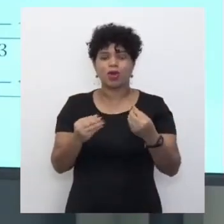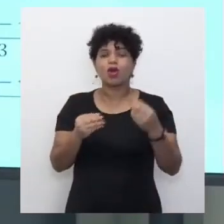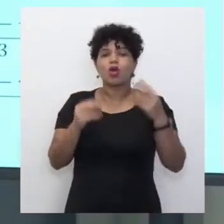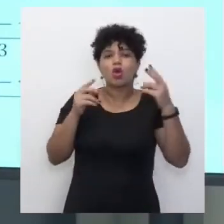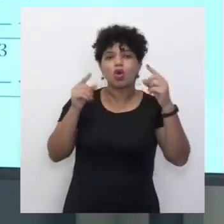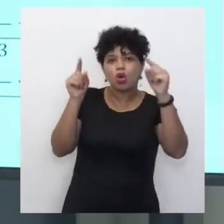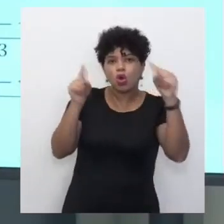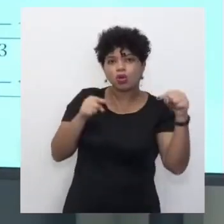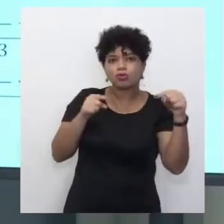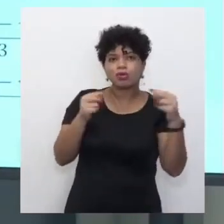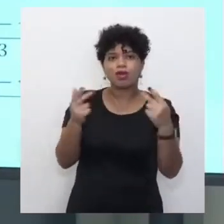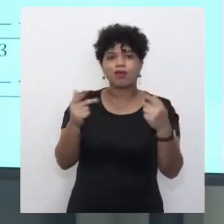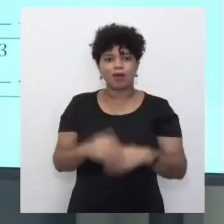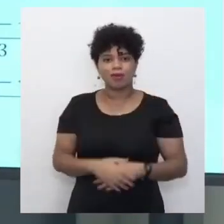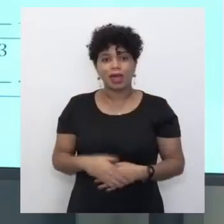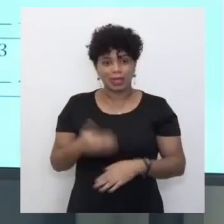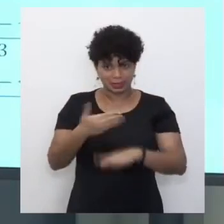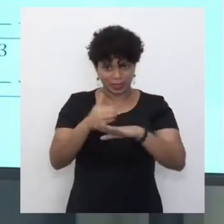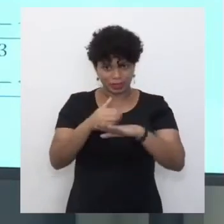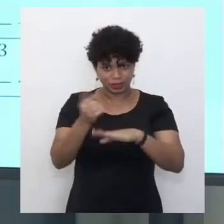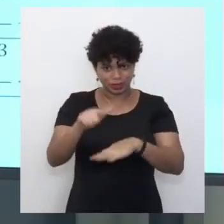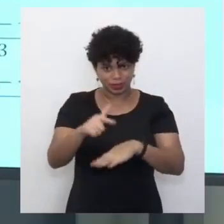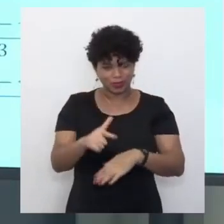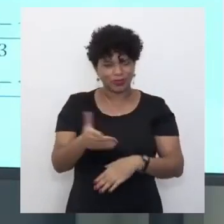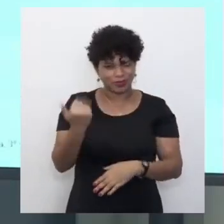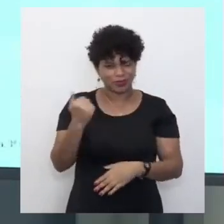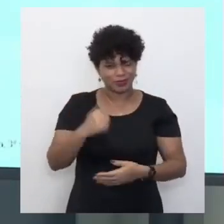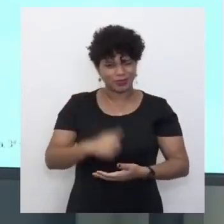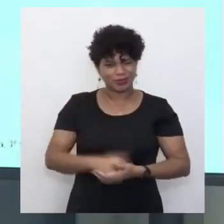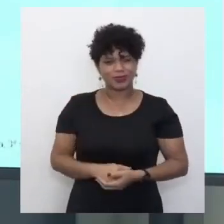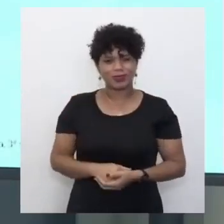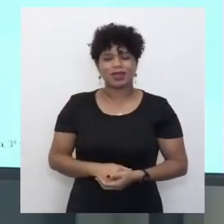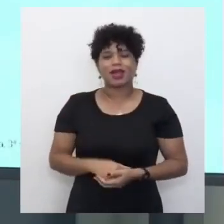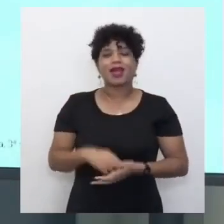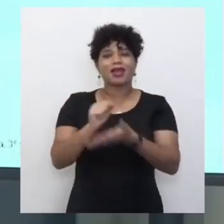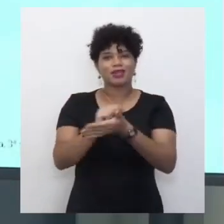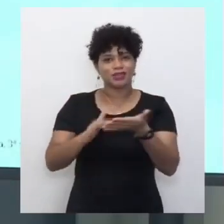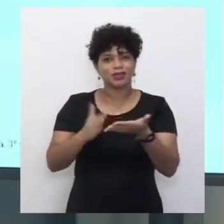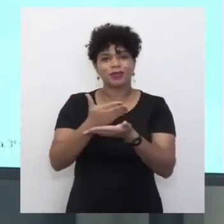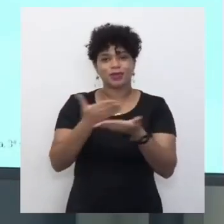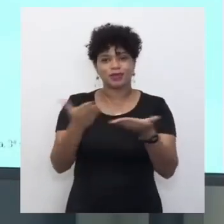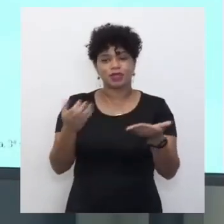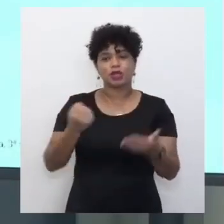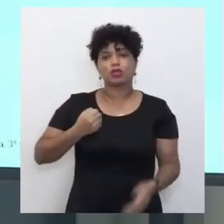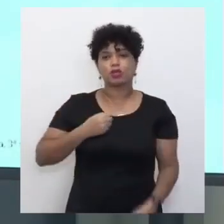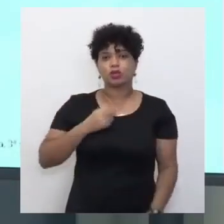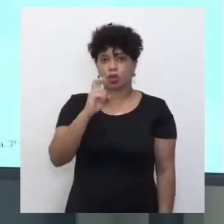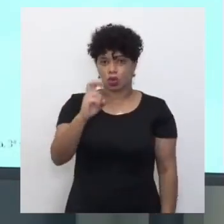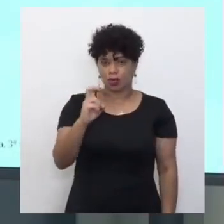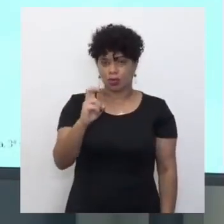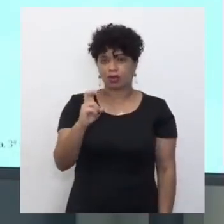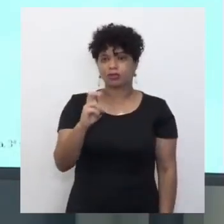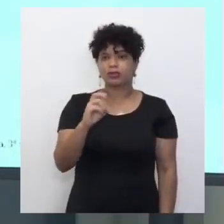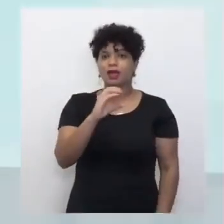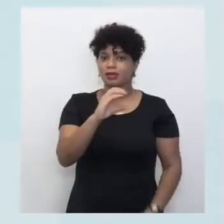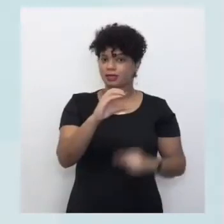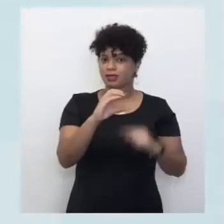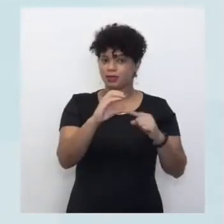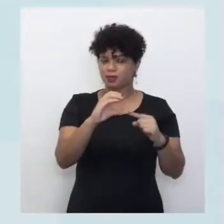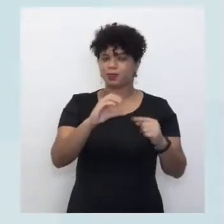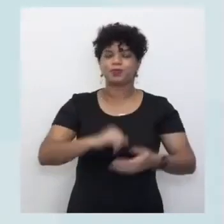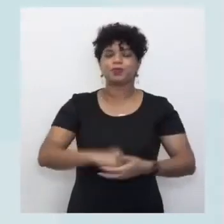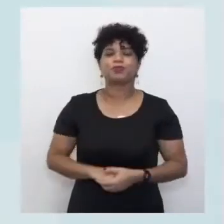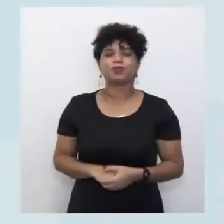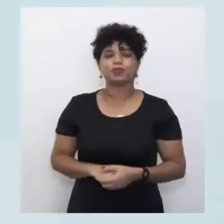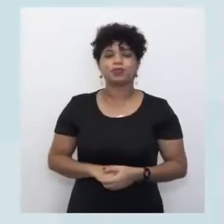segundo. Vamos treinar? Vamos? Atividade 5, item C. Então, eu